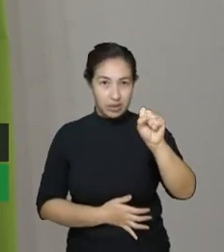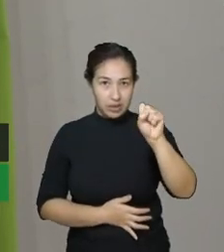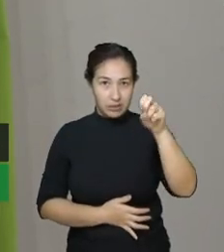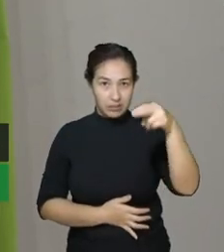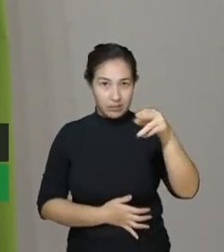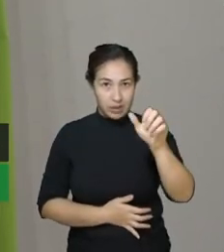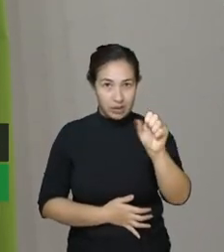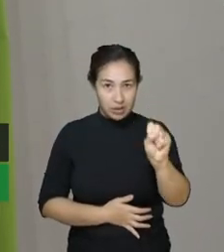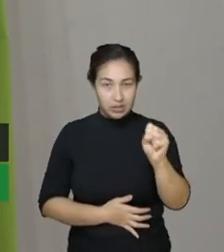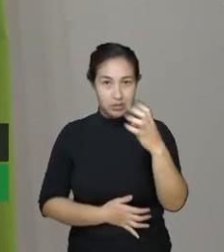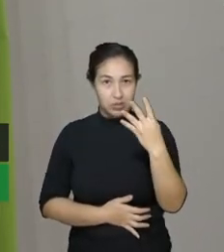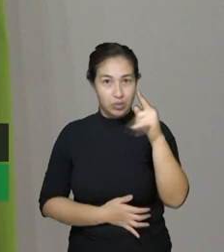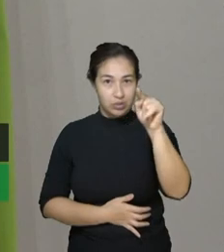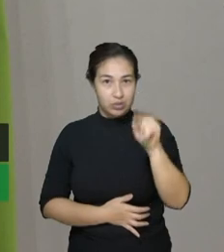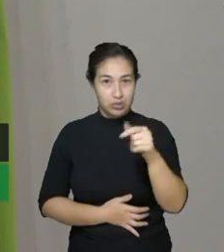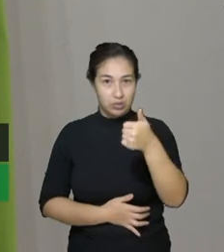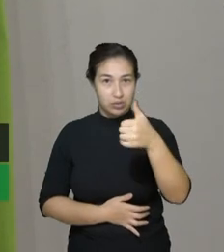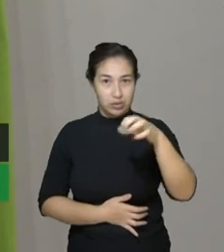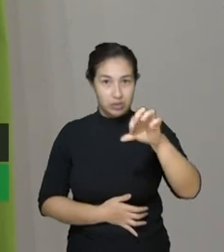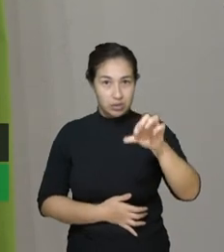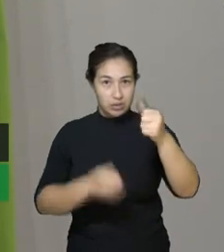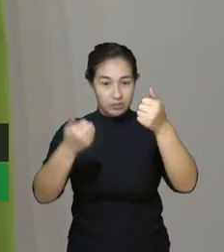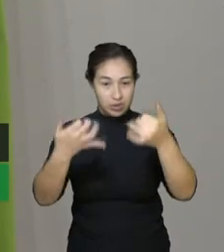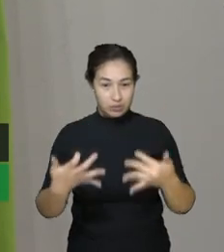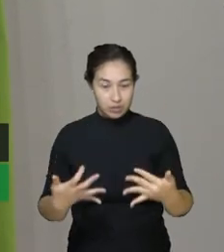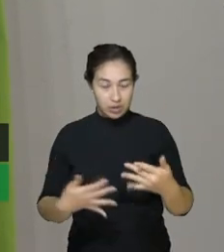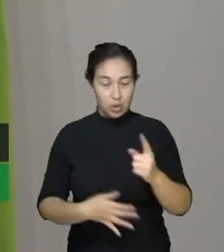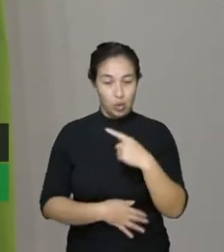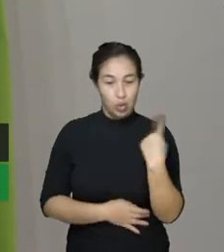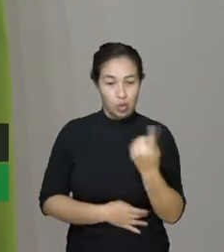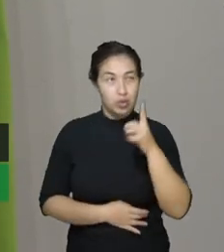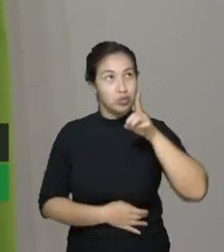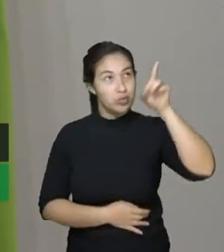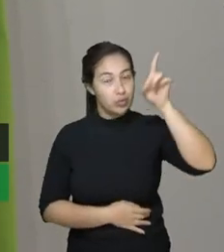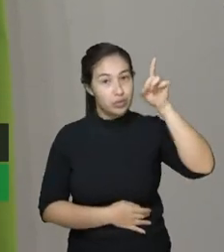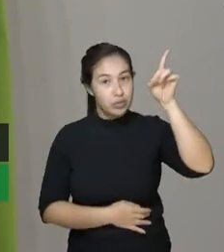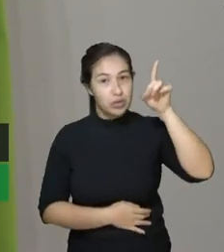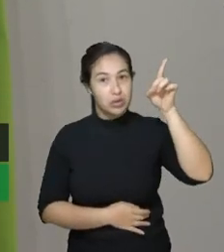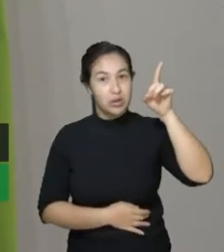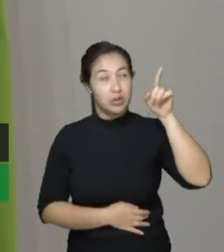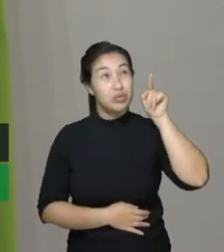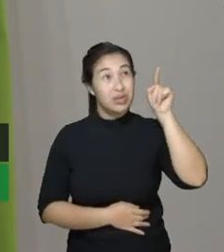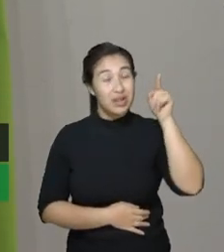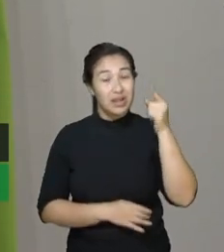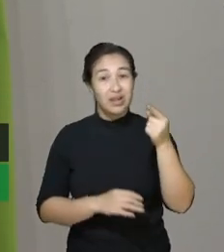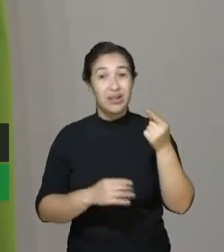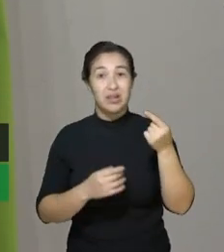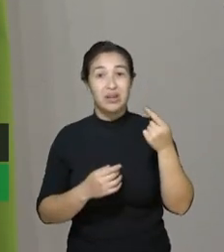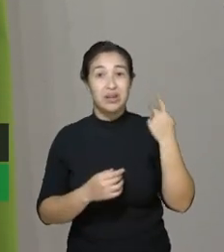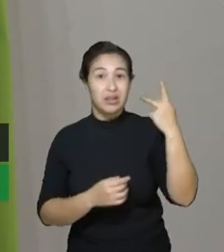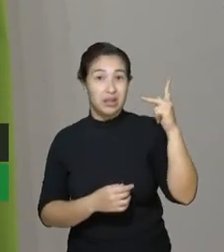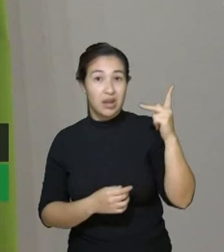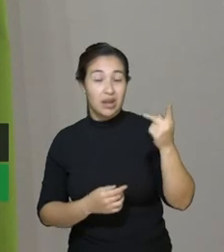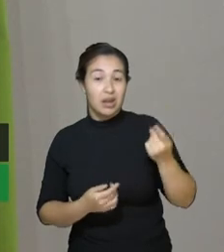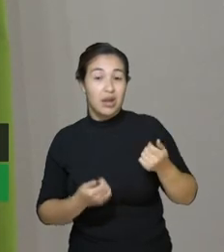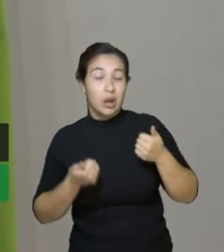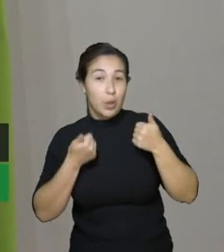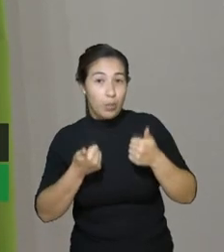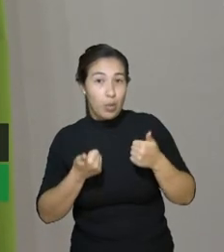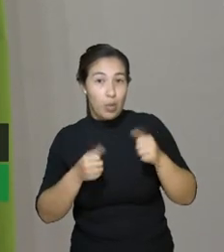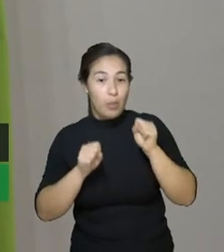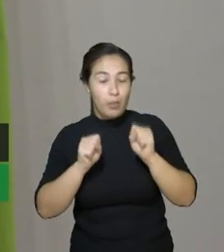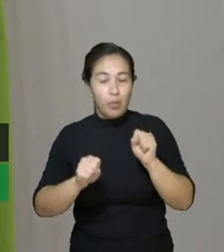19. E o nosso Deus, segundo as suas riquezas, poderá suprir